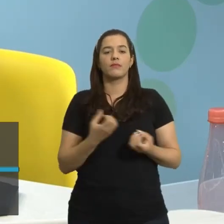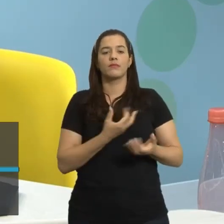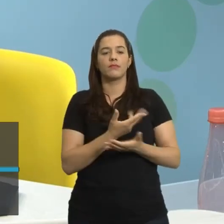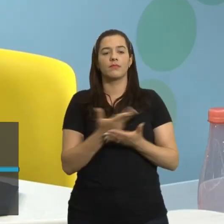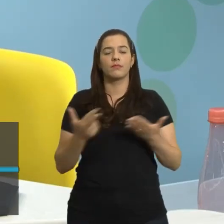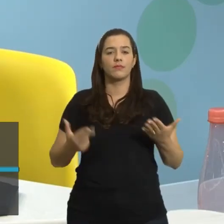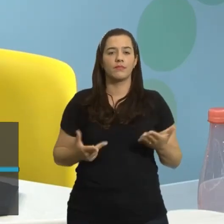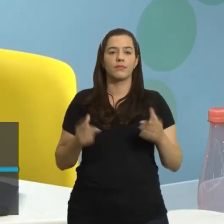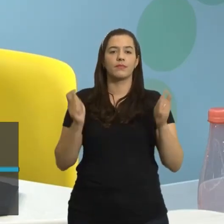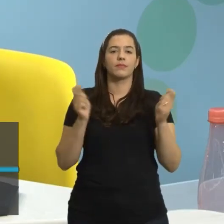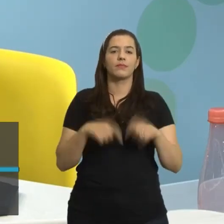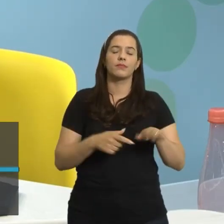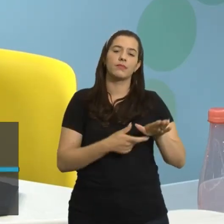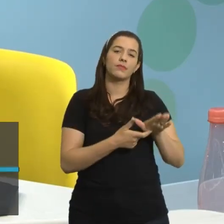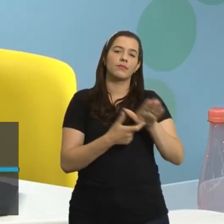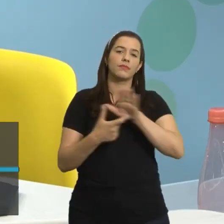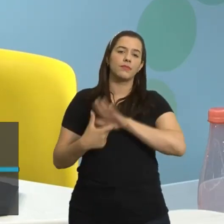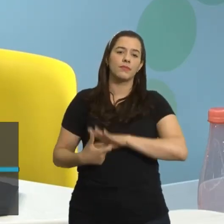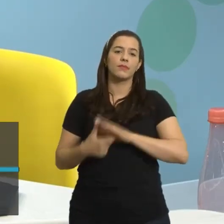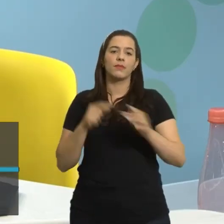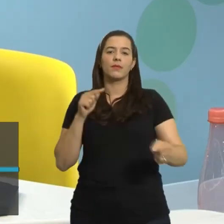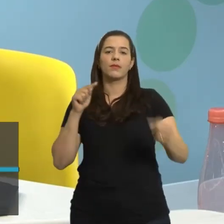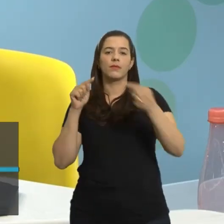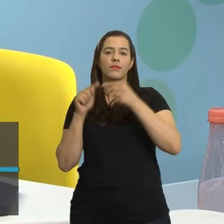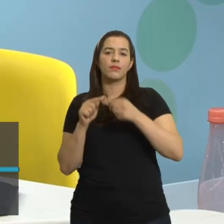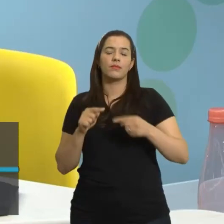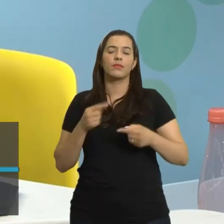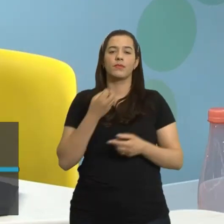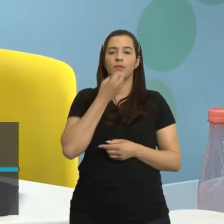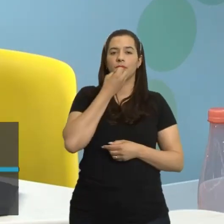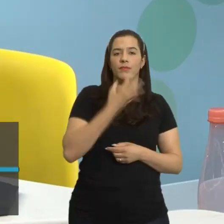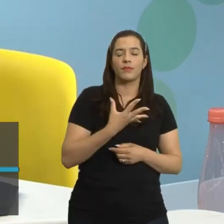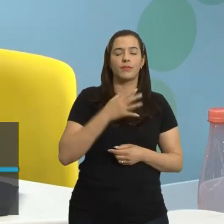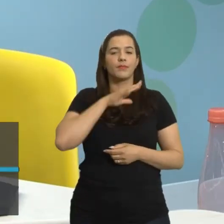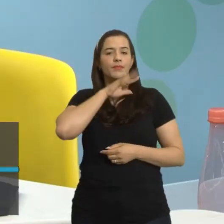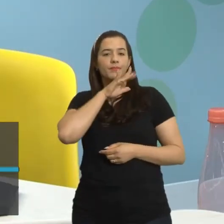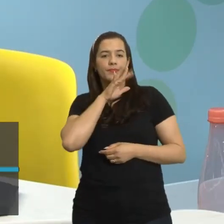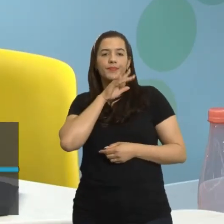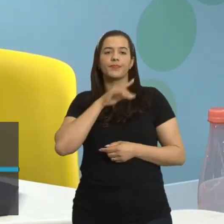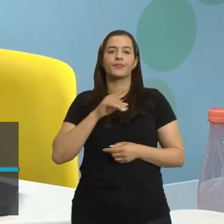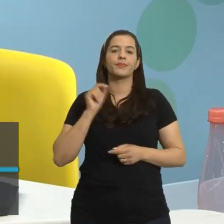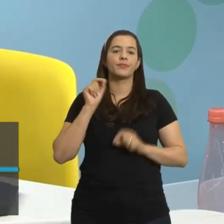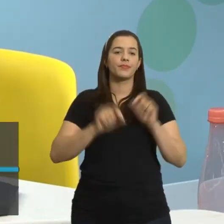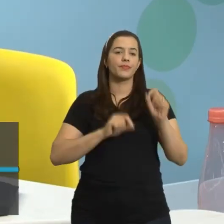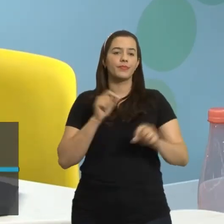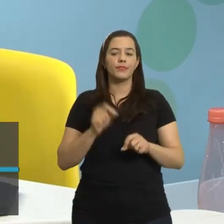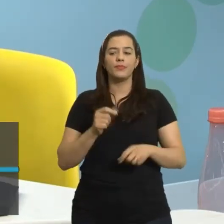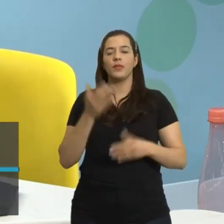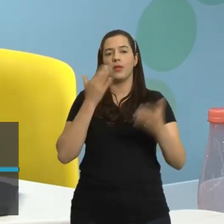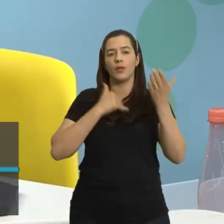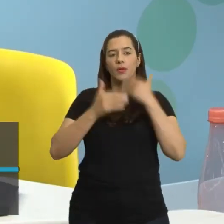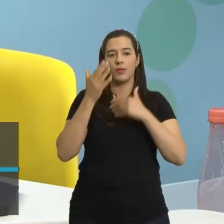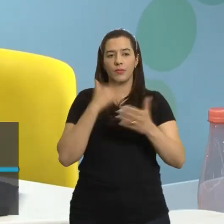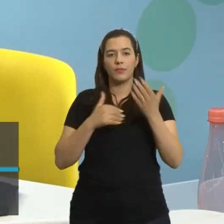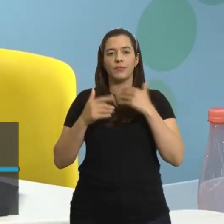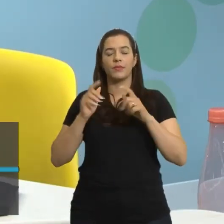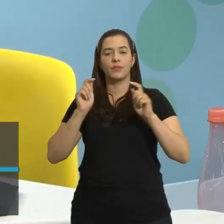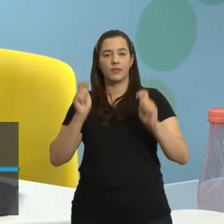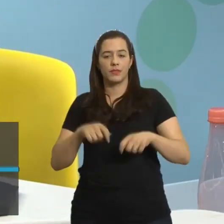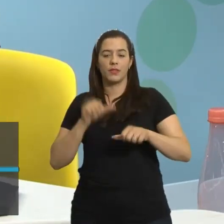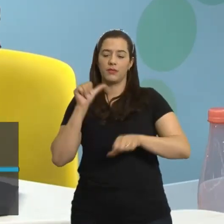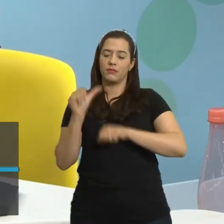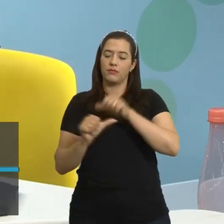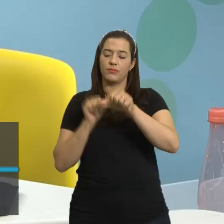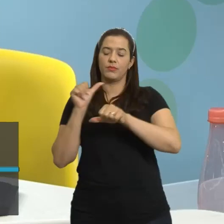nossos estudantes trazem relacionados aos benefícios tanto dos alimentos geneticamente